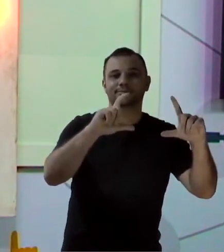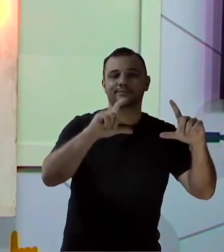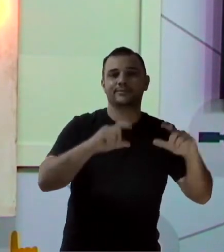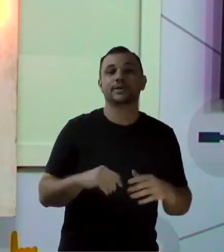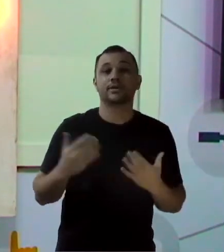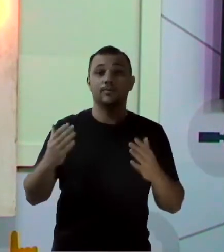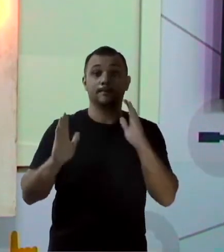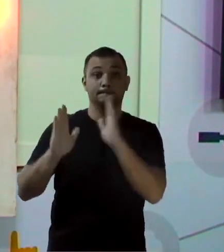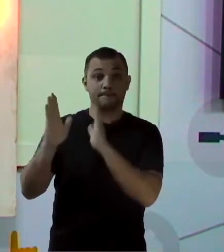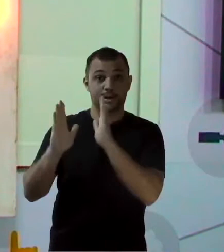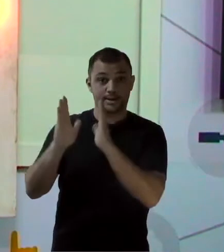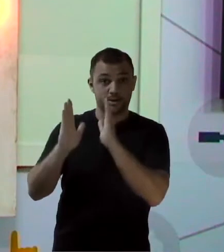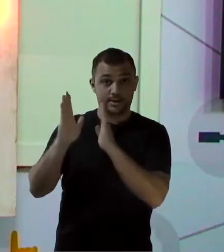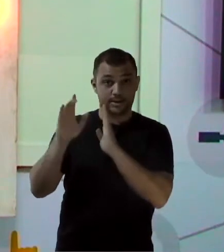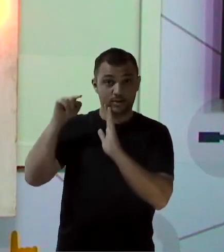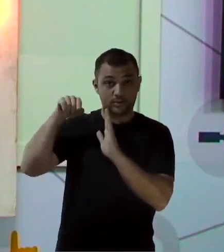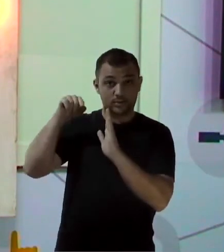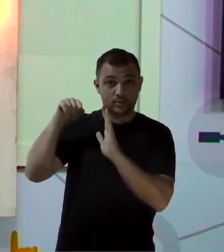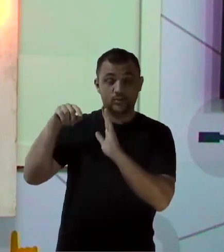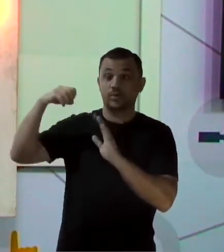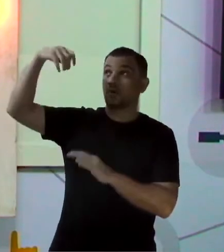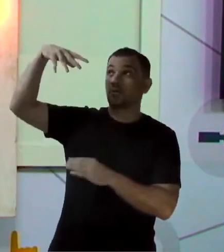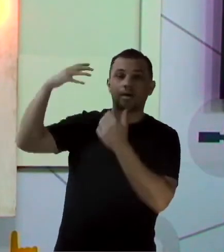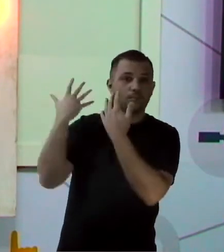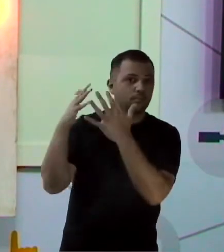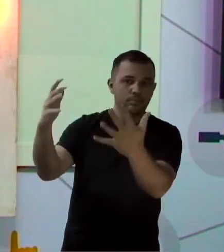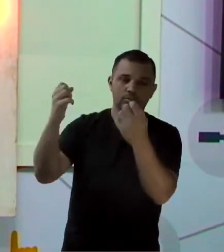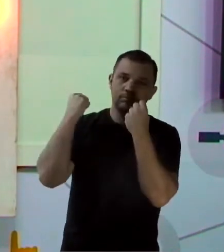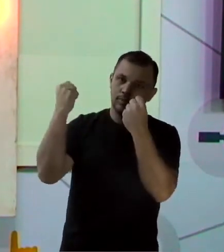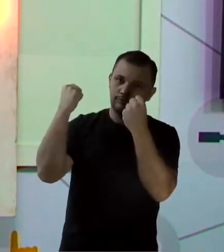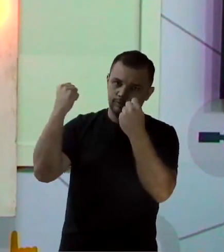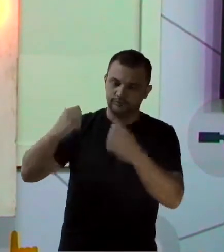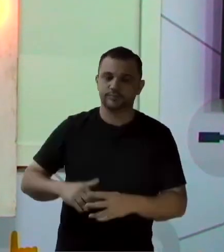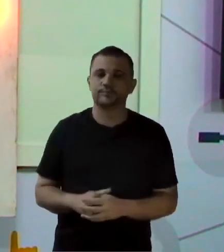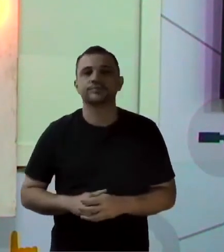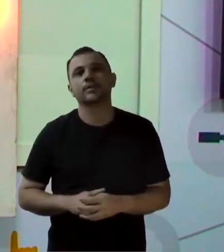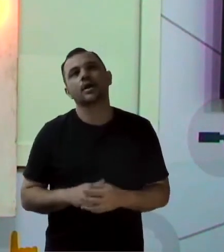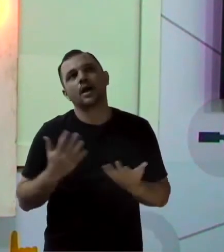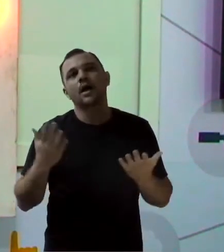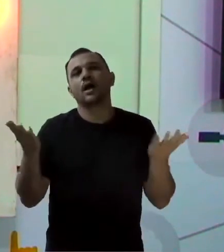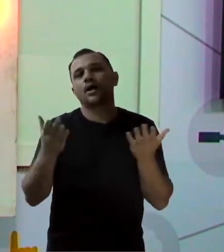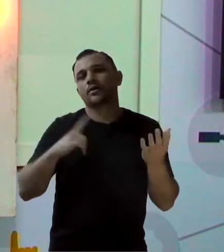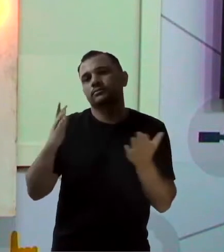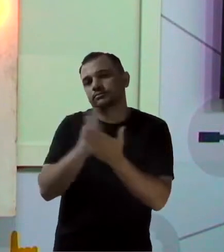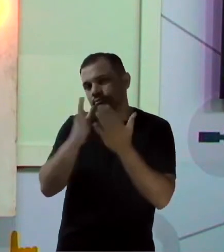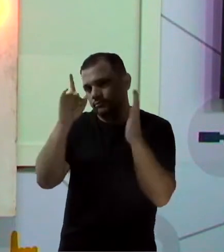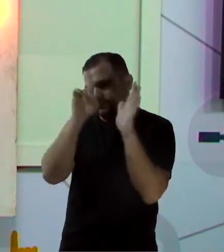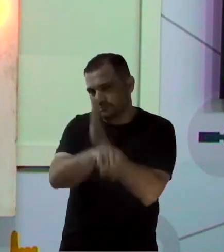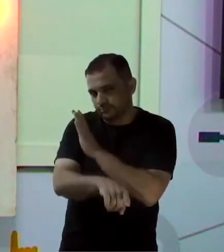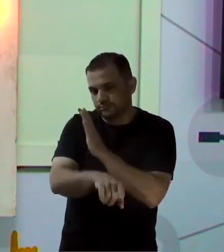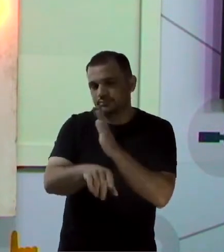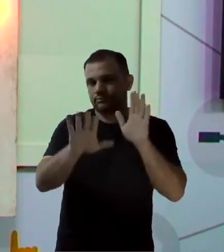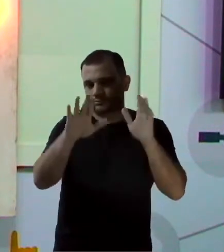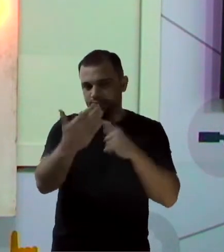quê? É bem maior. Tá? Agora tem as perguntas bem capciosas aqui para vocês. Me ajudem